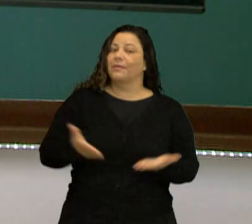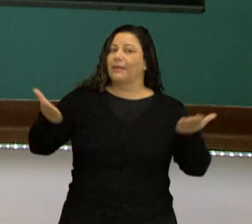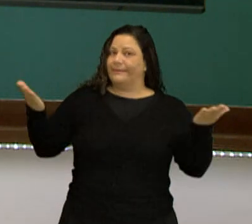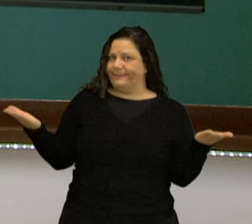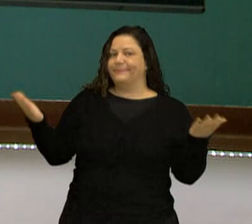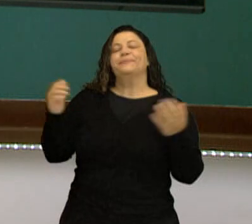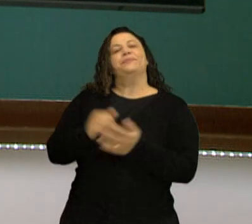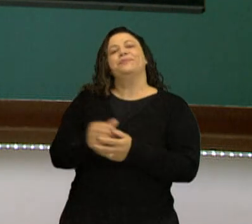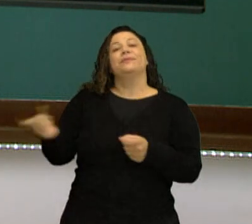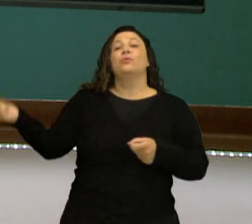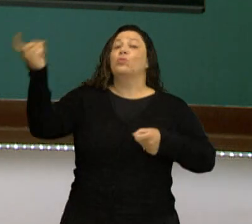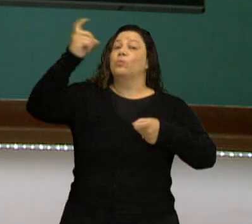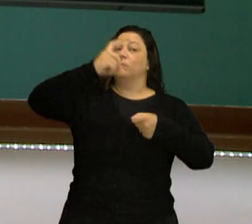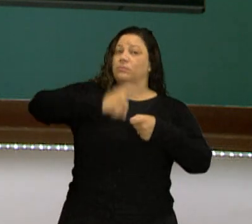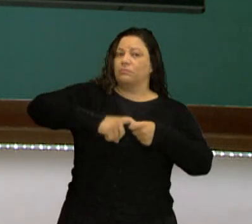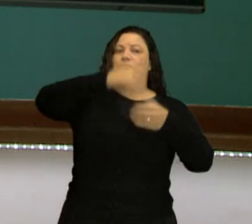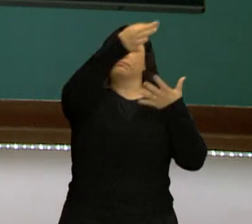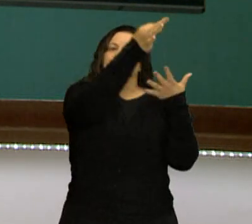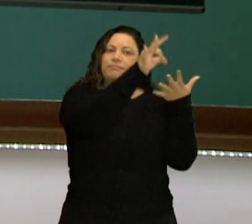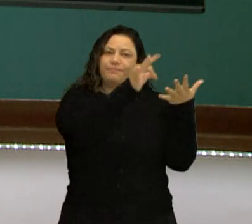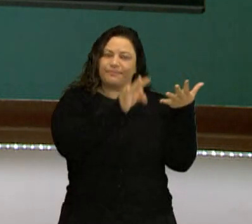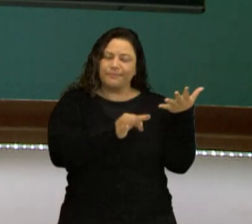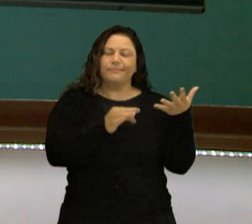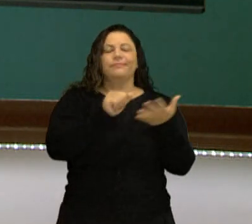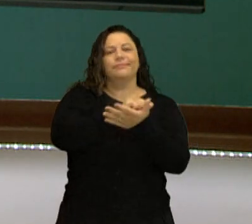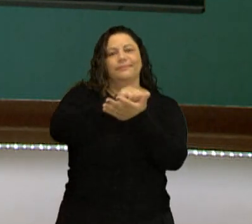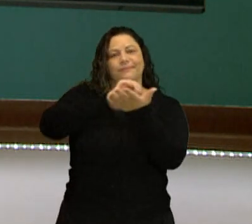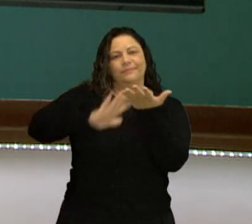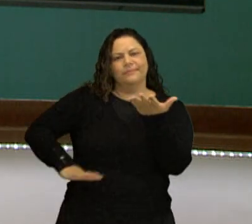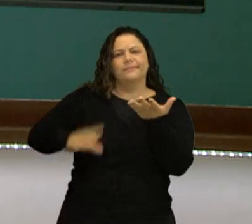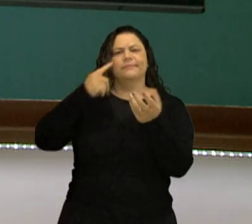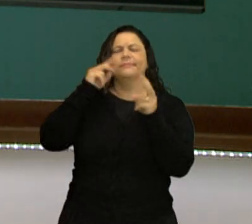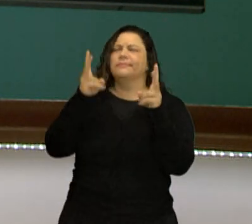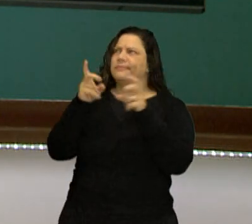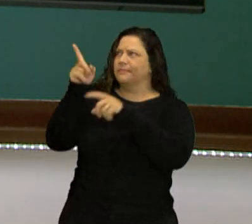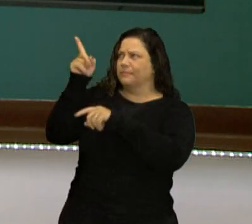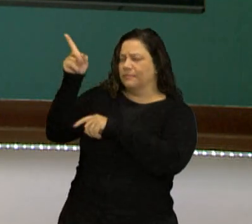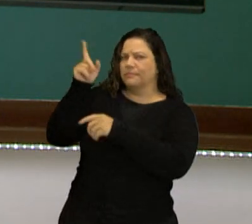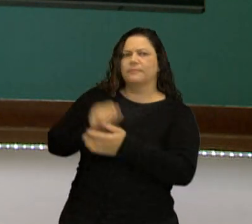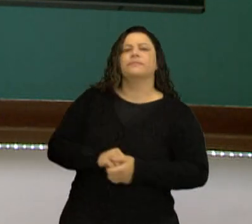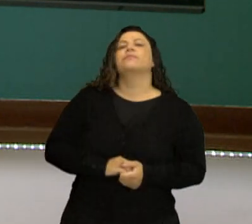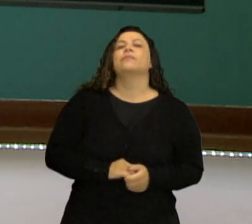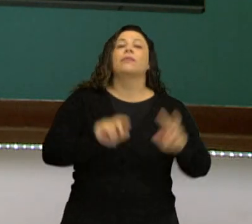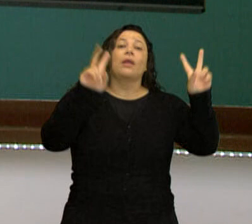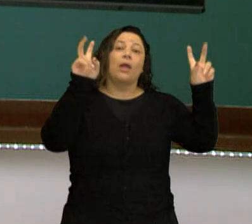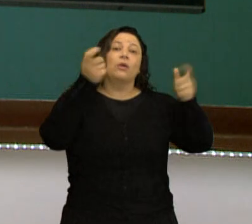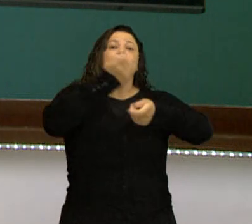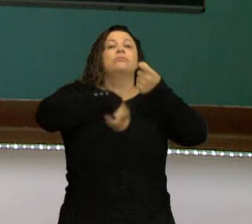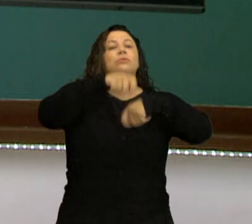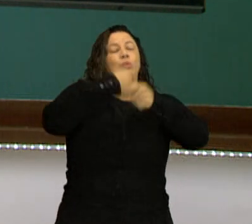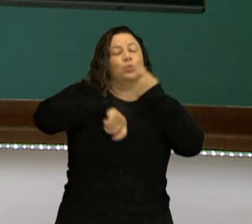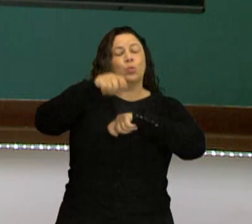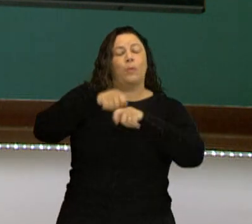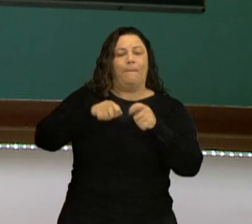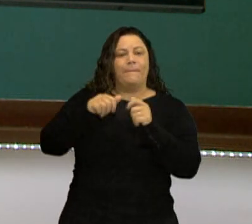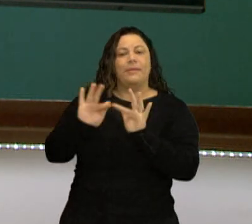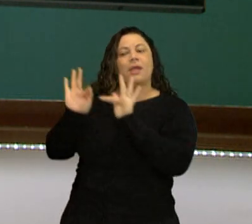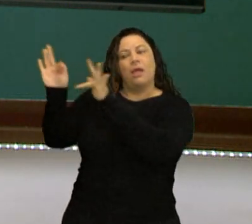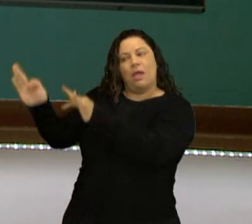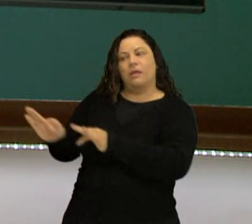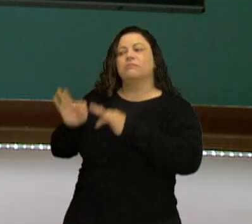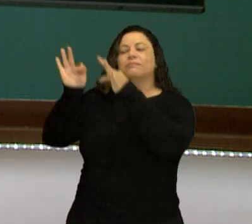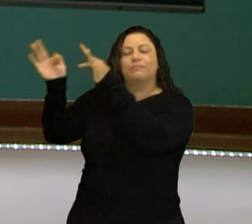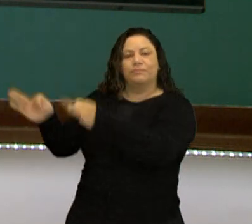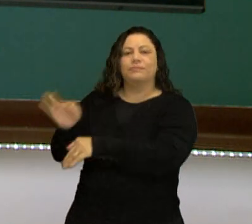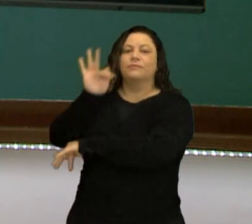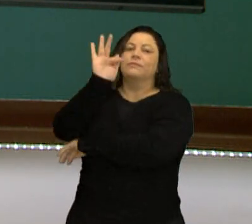Pessoal, voltamos aqui com a correção da nossa atividade. Olha o que ela diz ali, né? Sobre a economia feudal, nós podemos afirmar